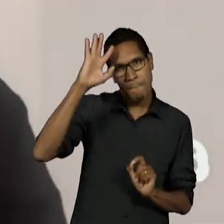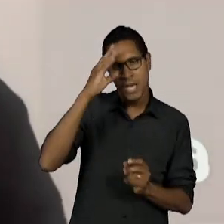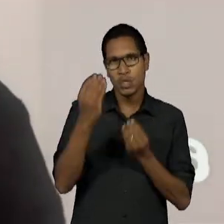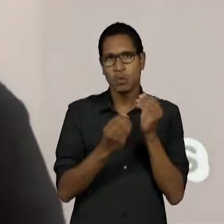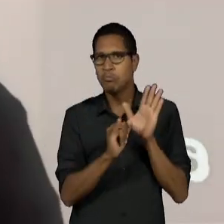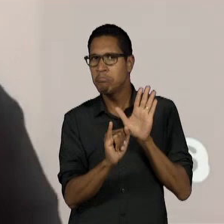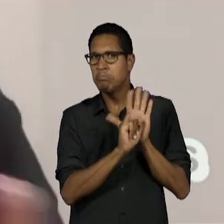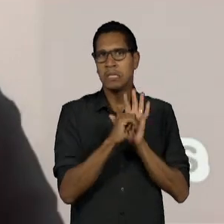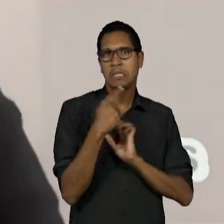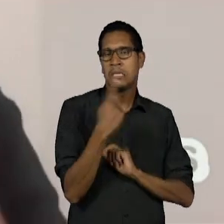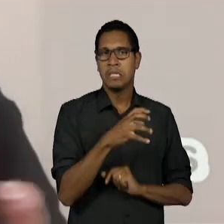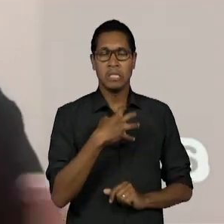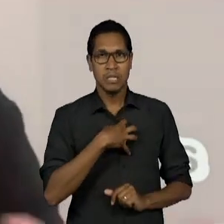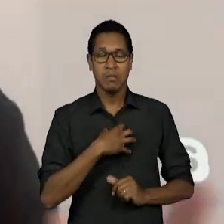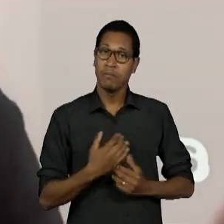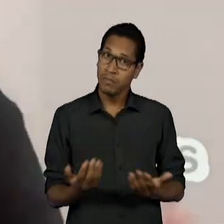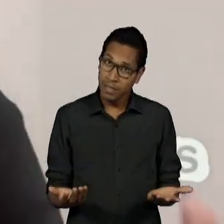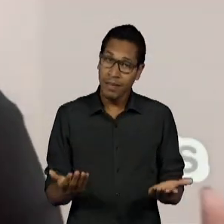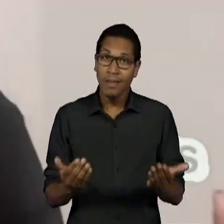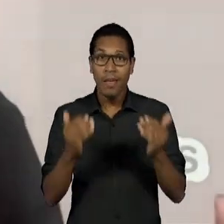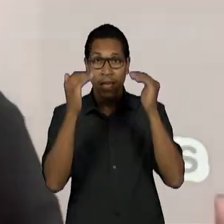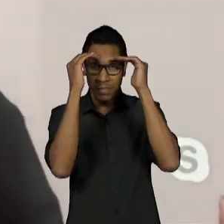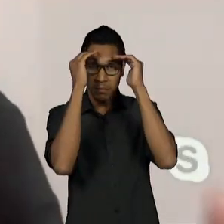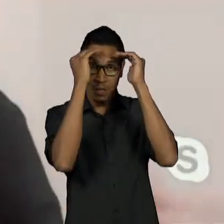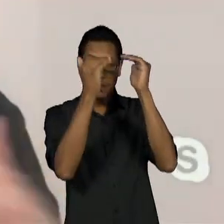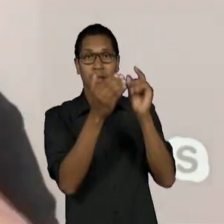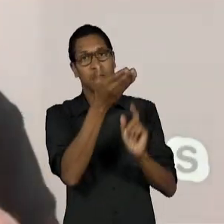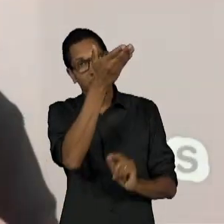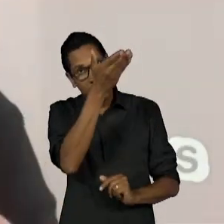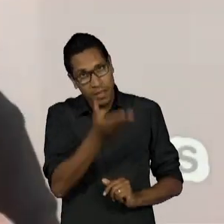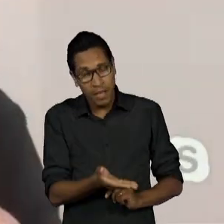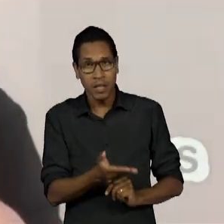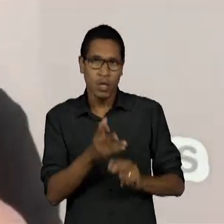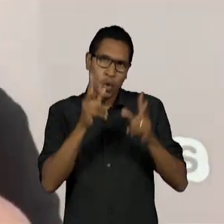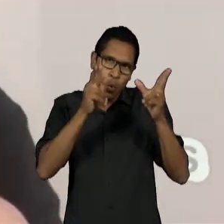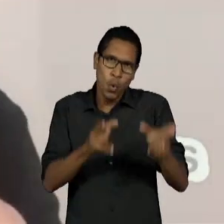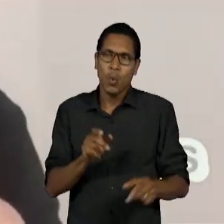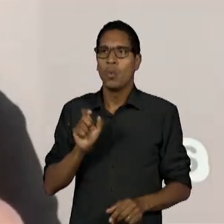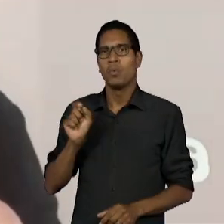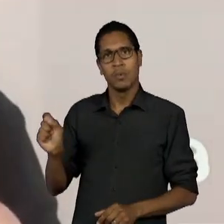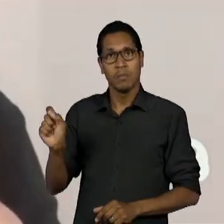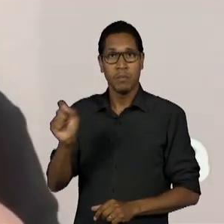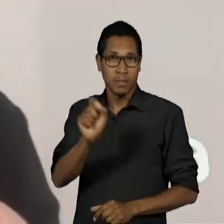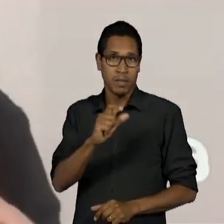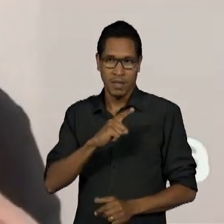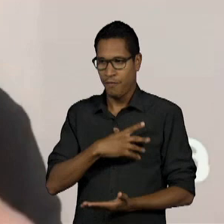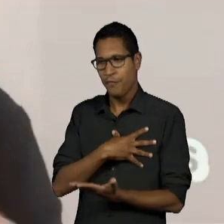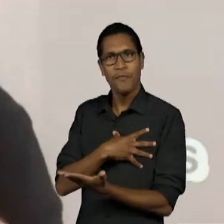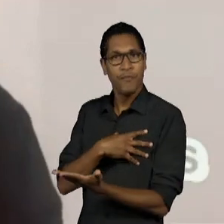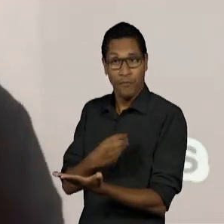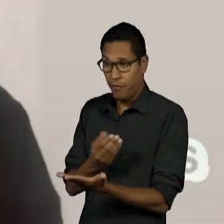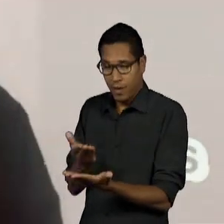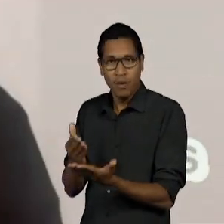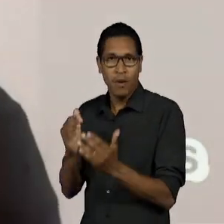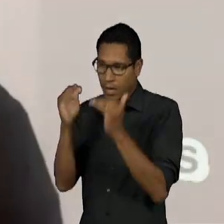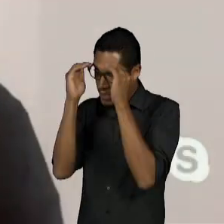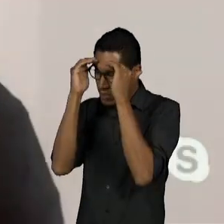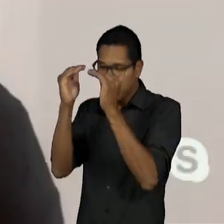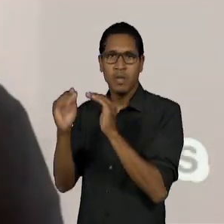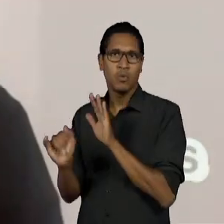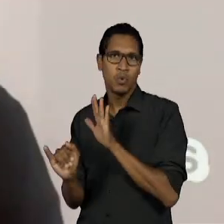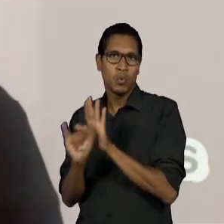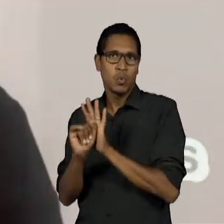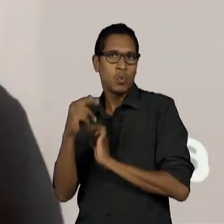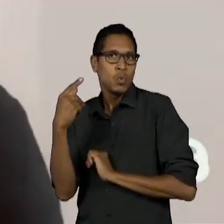e, claro, respeitando as individualidades, como a gente faz com os filhos, né? Com cada